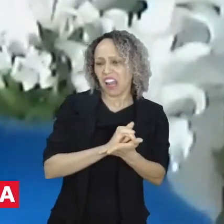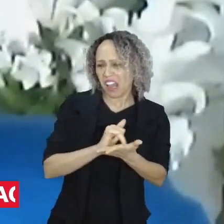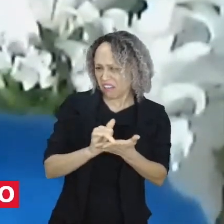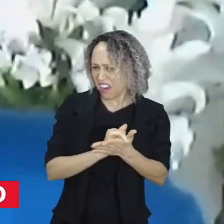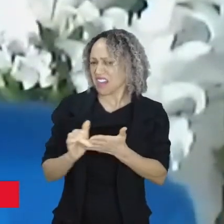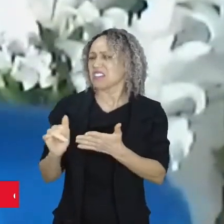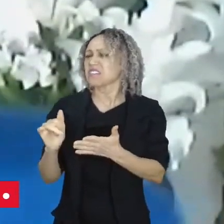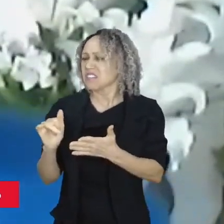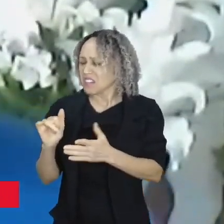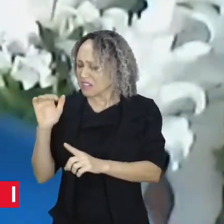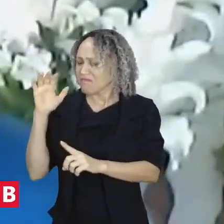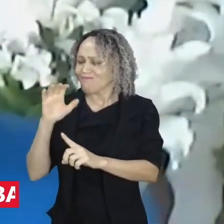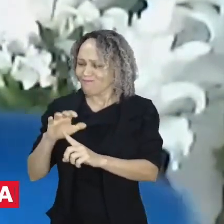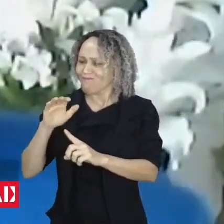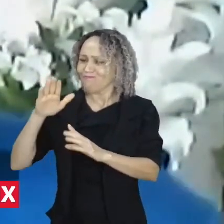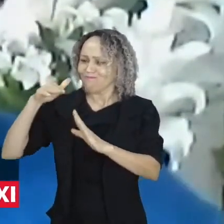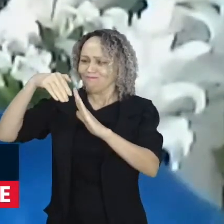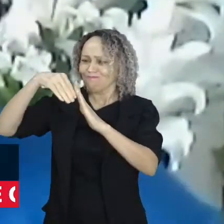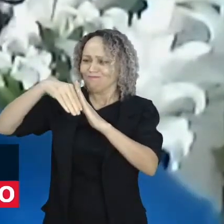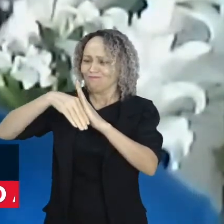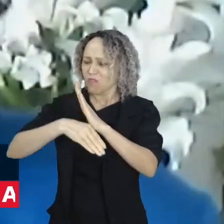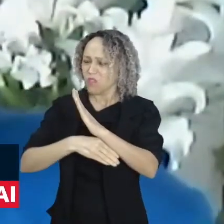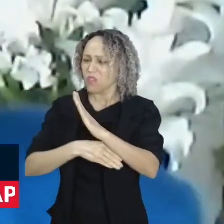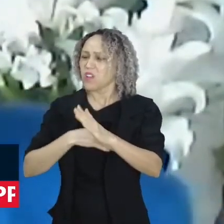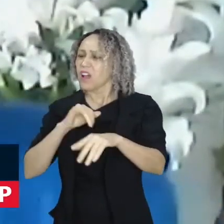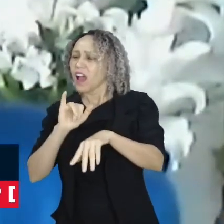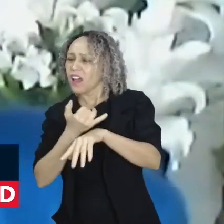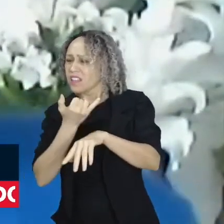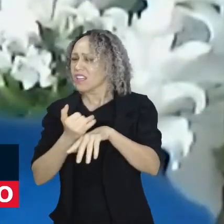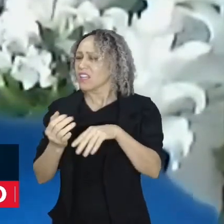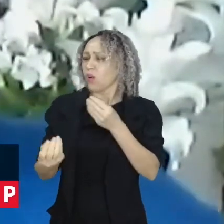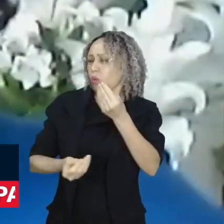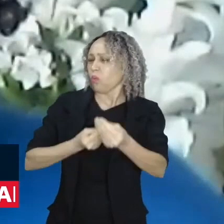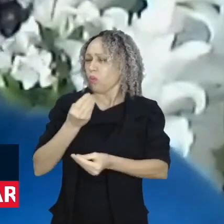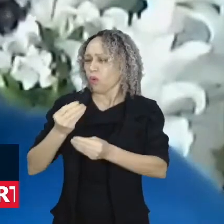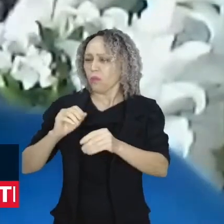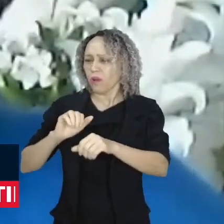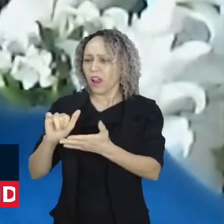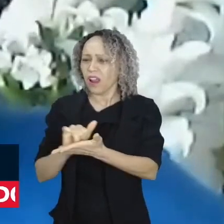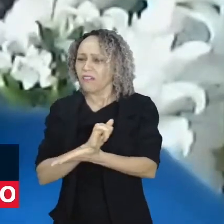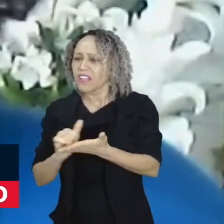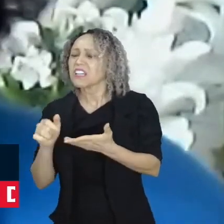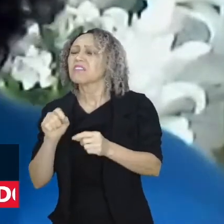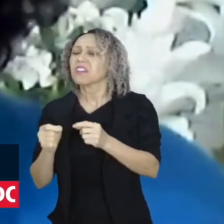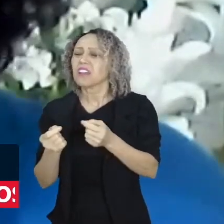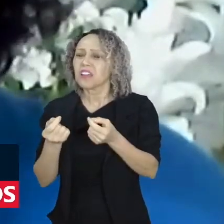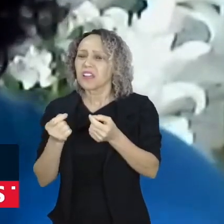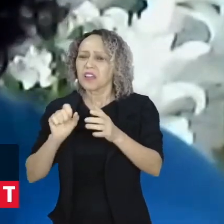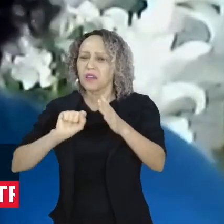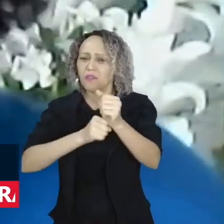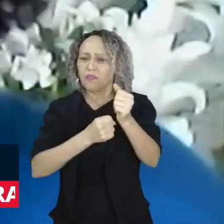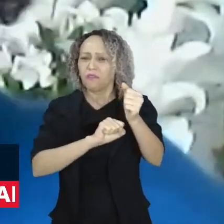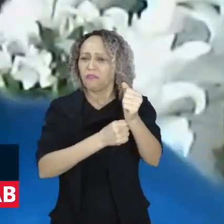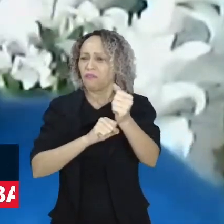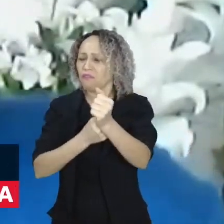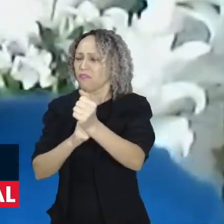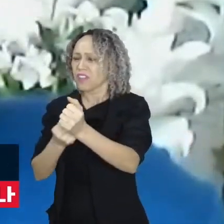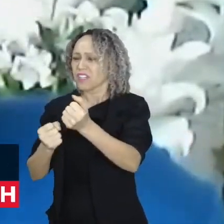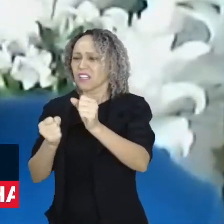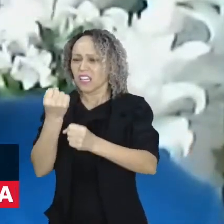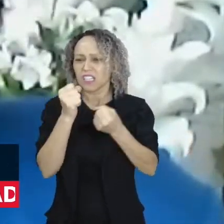rever agora a entrevista com a deputada federal pelo PT do Rio de Janeiro e candidata à reeleição à Câmara Federal, Benedita